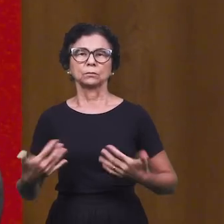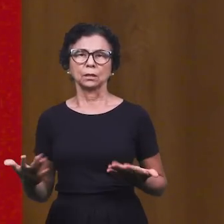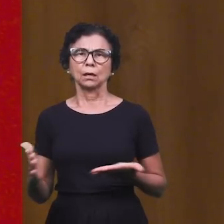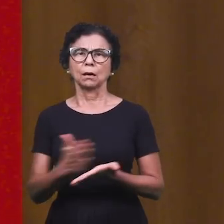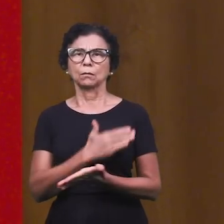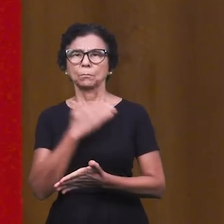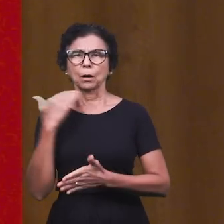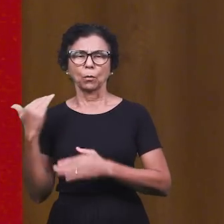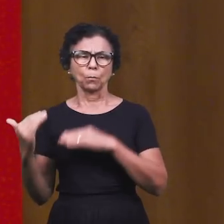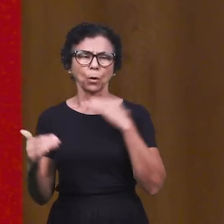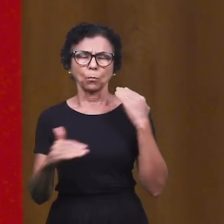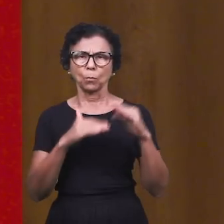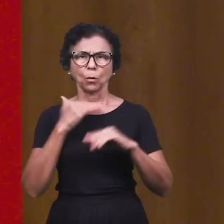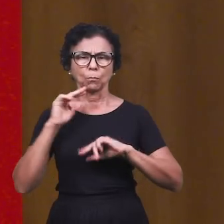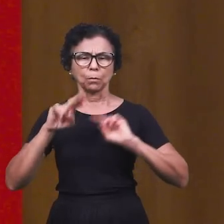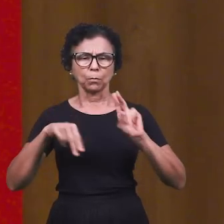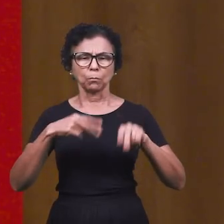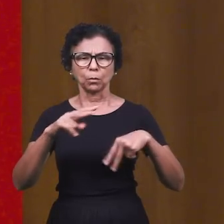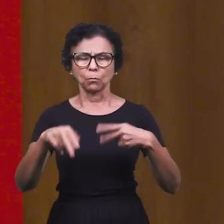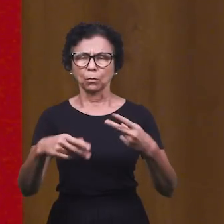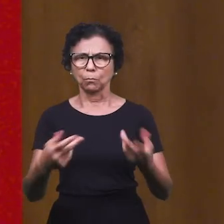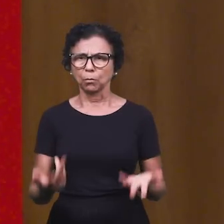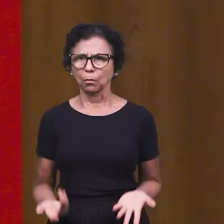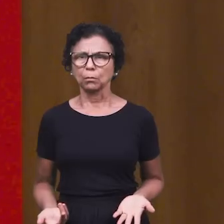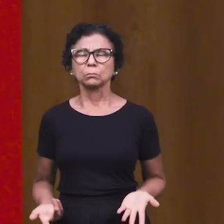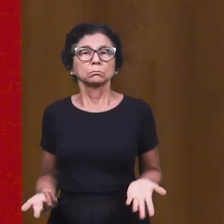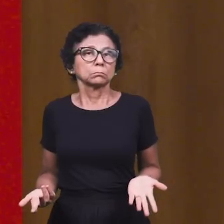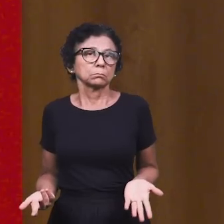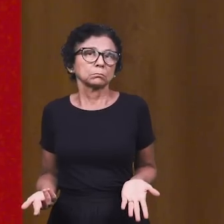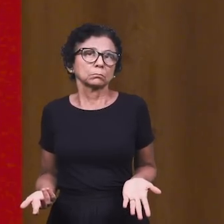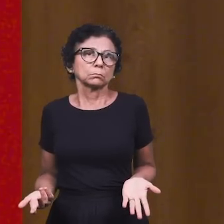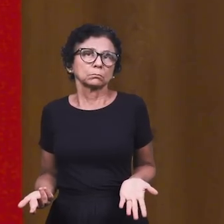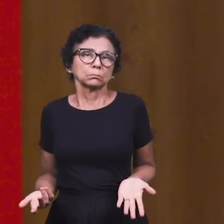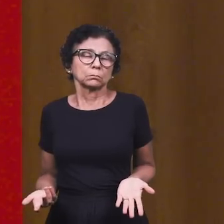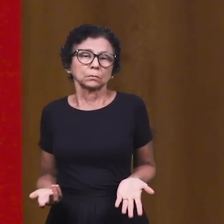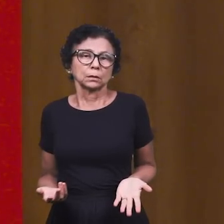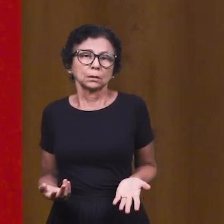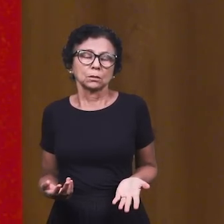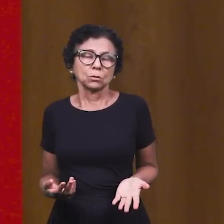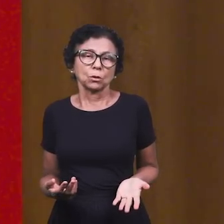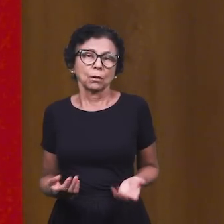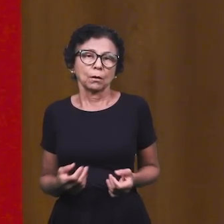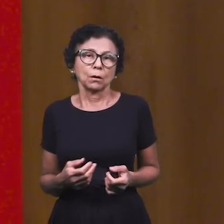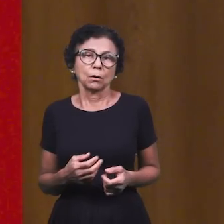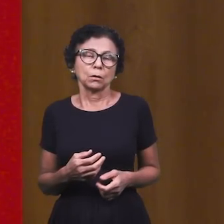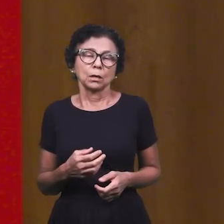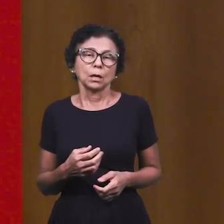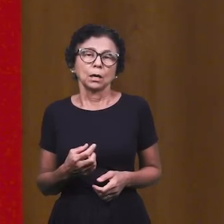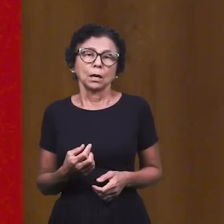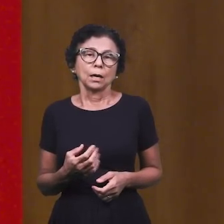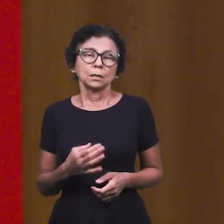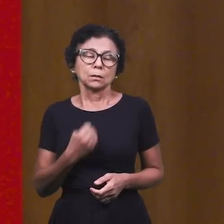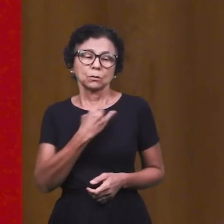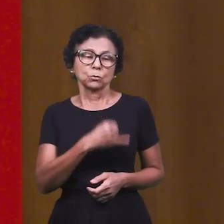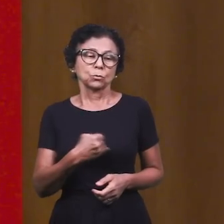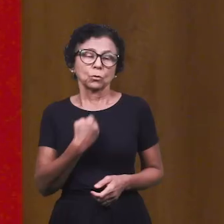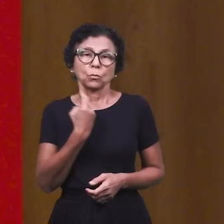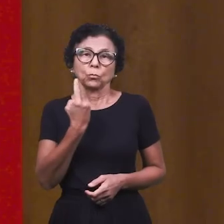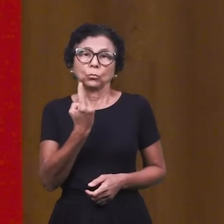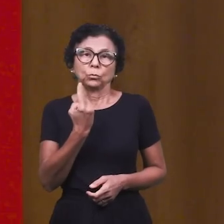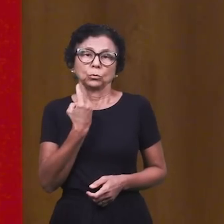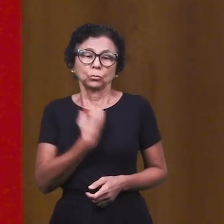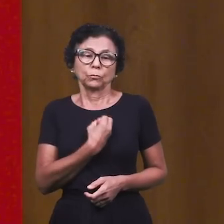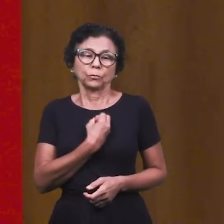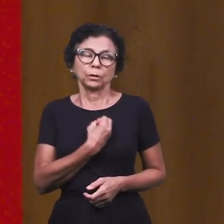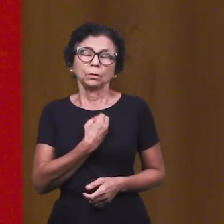morreram nesse meio tempo, outros morreram até ficar somente João, mas foi muito importante o comentário, porque é a pergunta